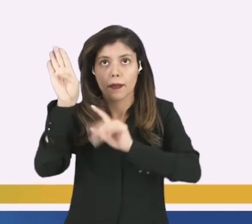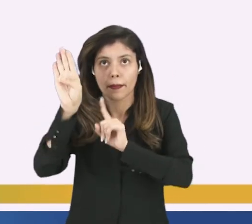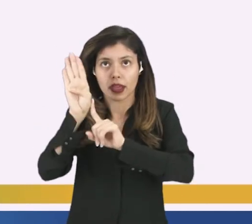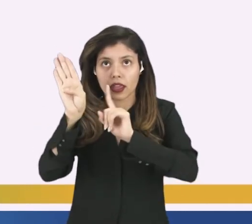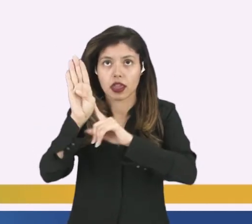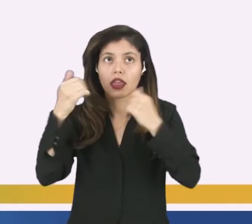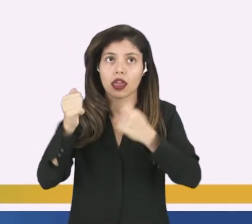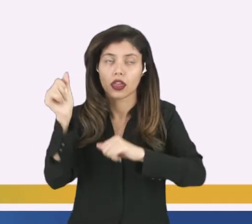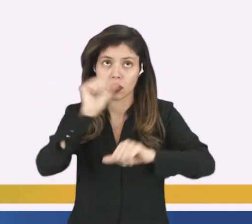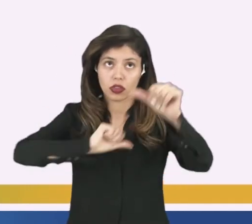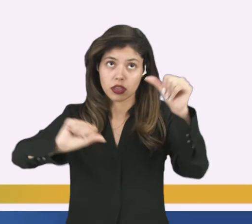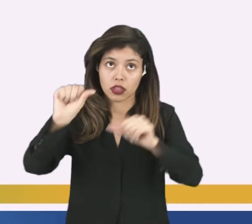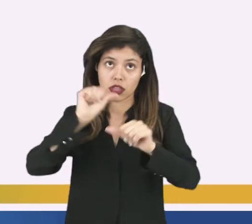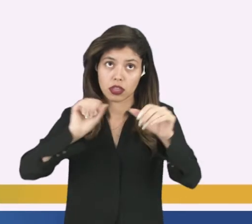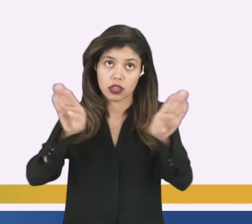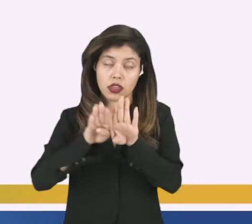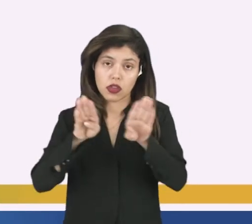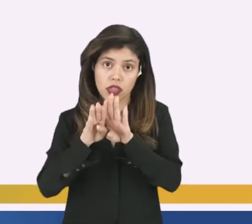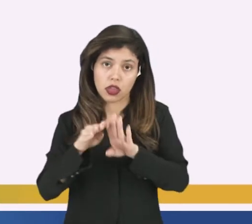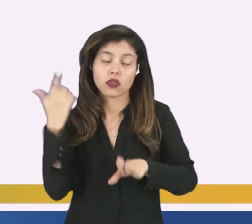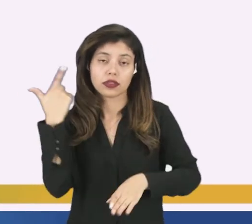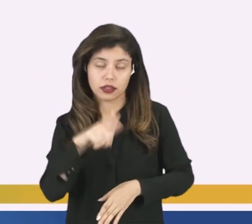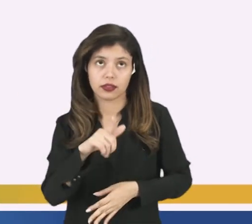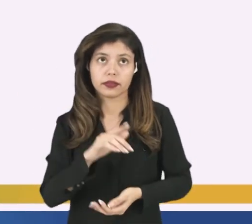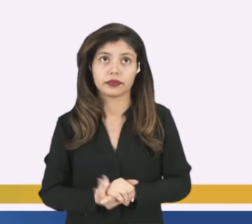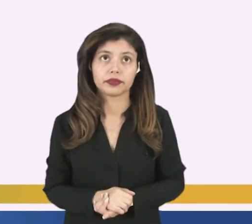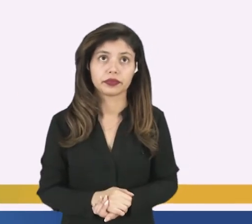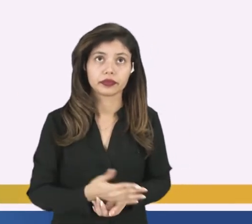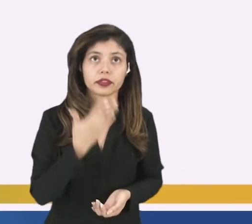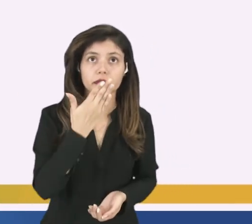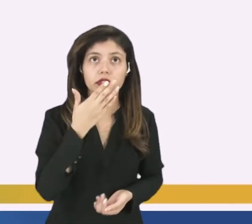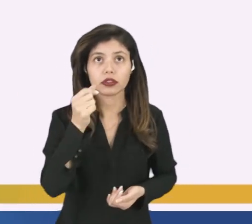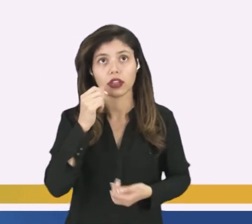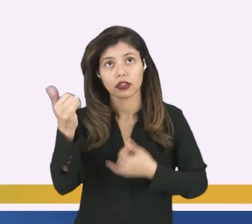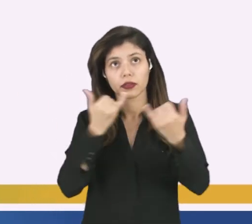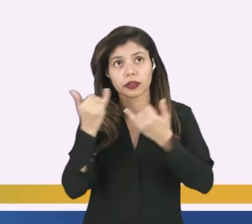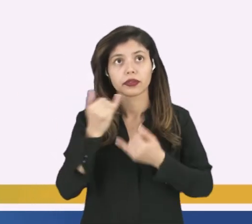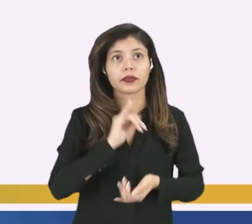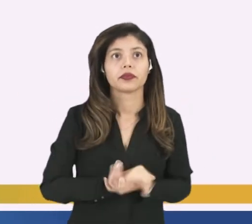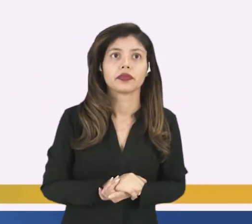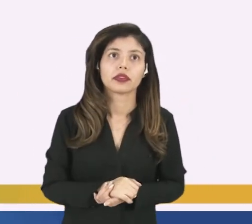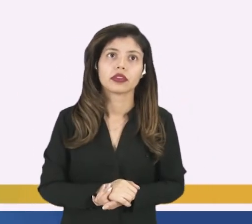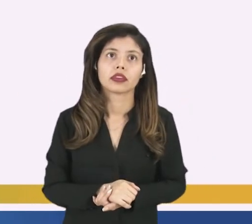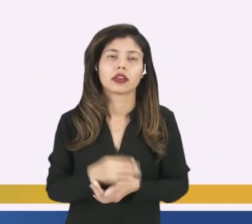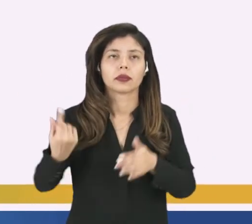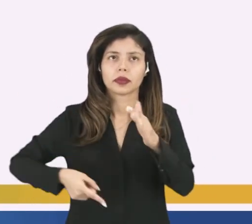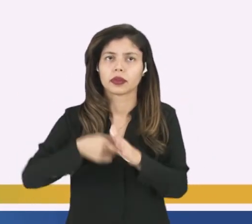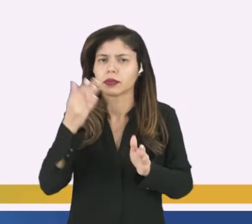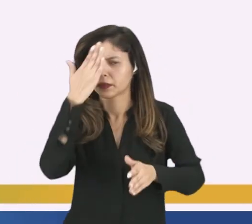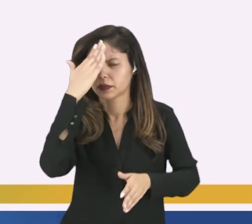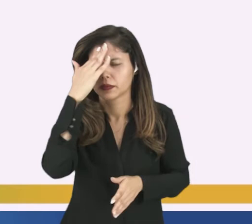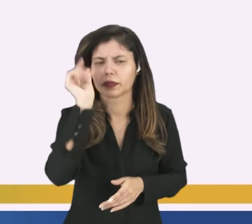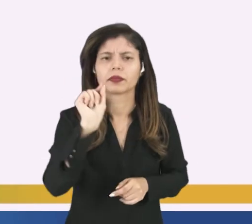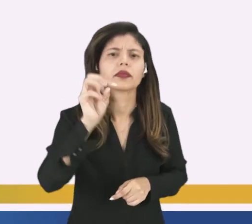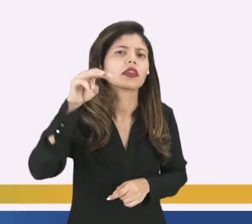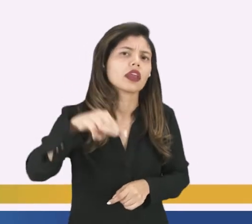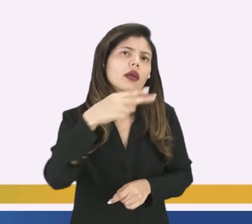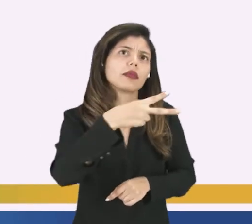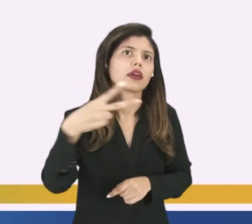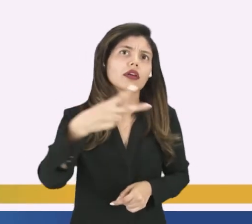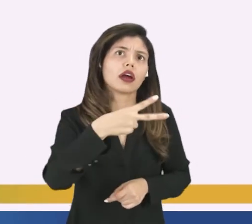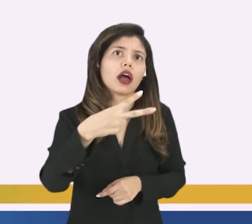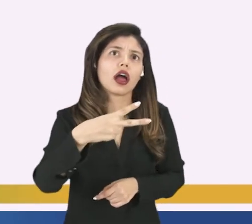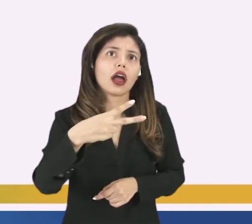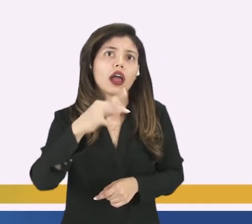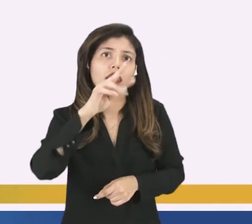que a trajetória do projétil B deveria ser alterada para que o objetivo fosse alcançado, né? Aí está pedindo aqui as informações. Então a gente vai ter que entender.